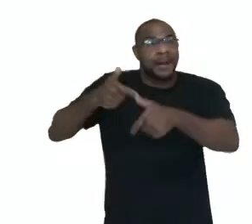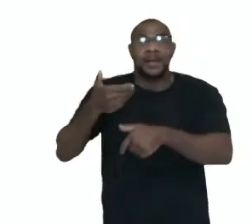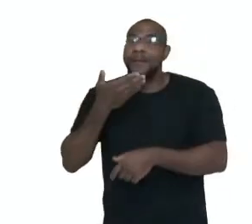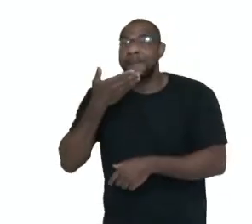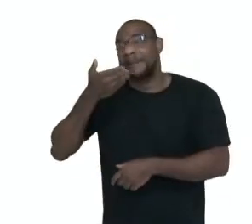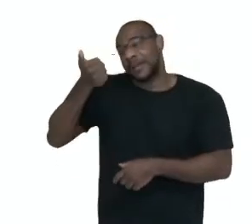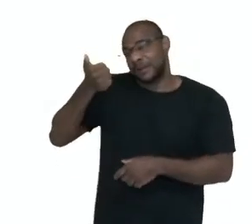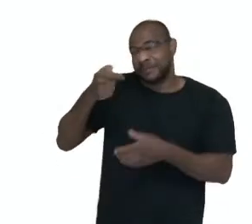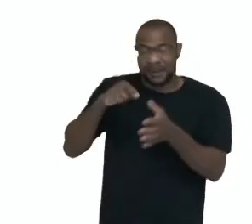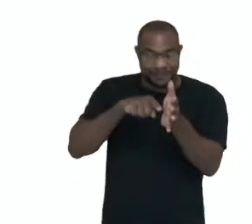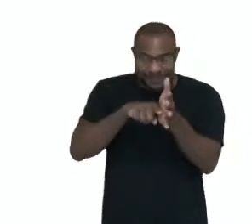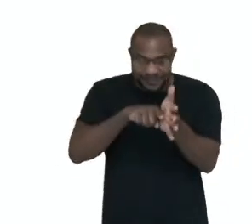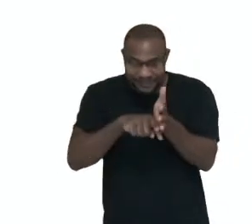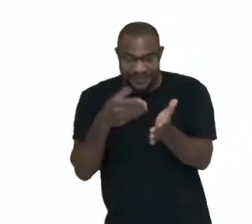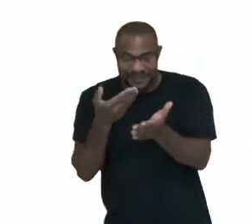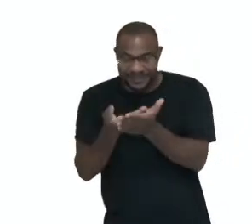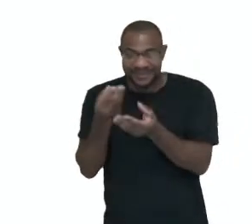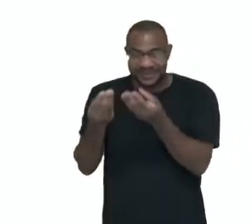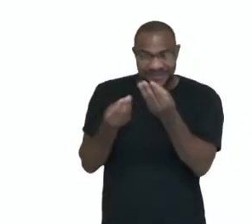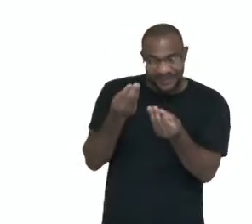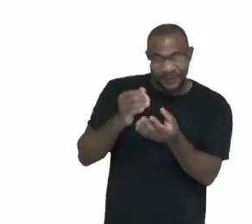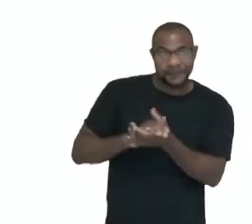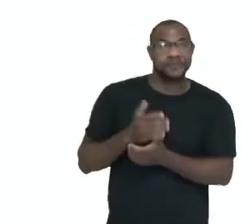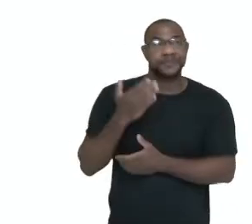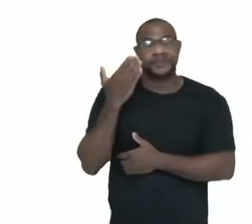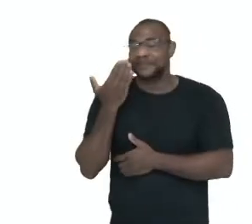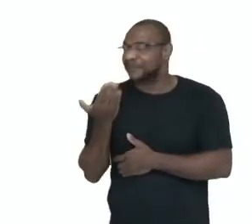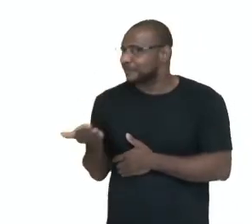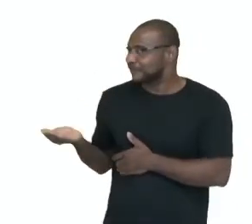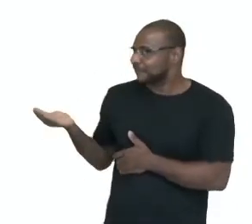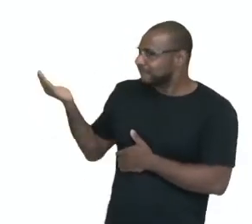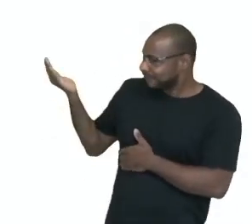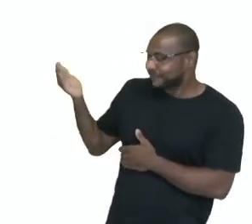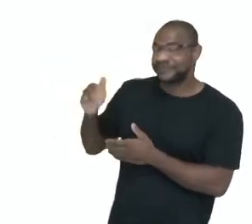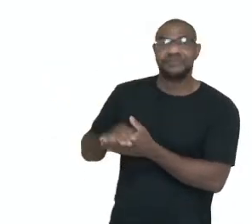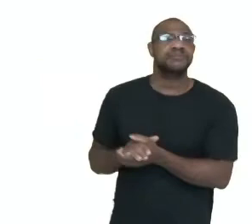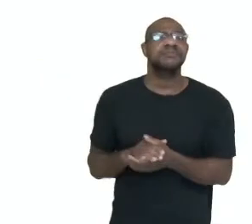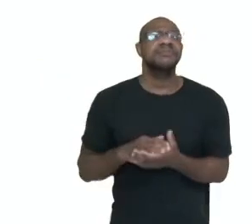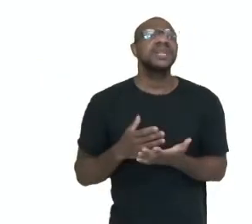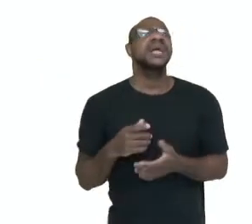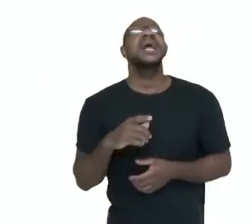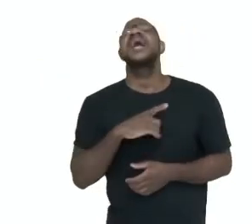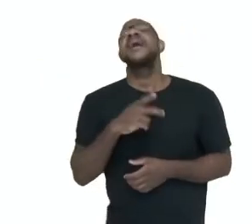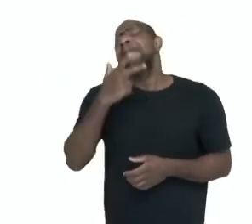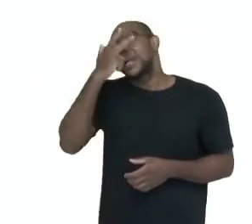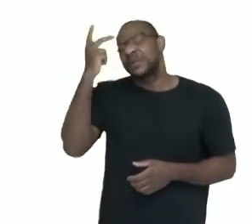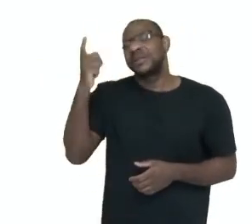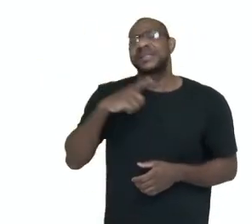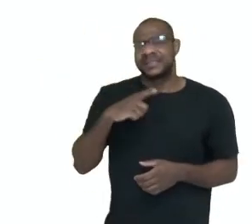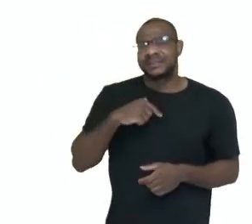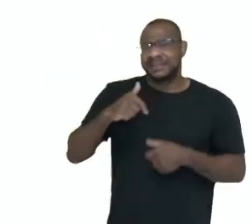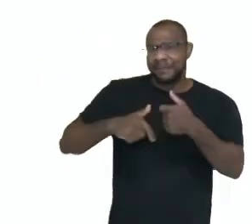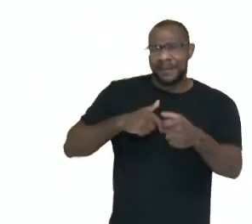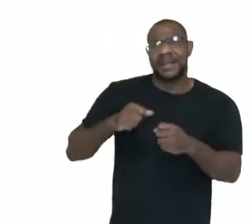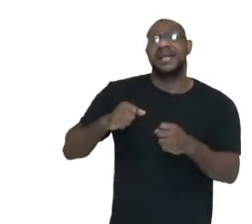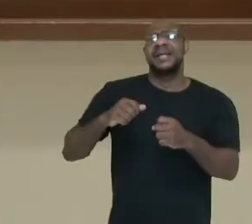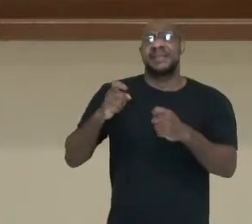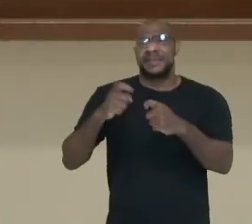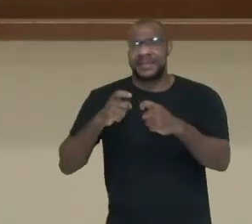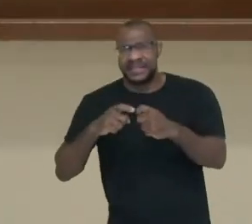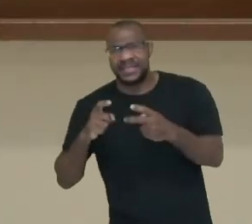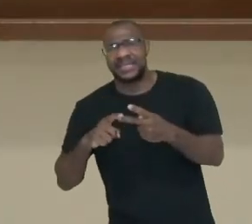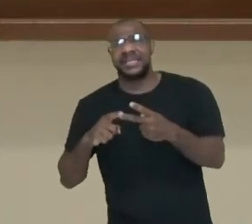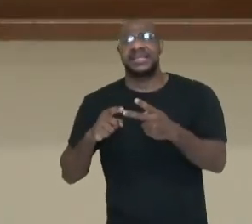onde pessoas que se destacam em algum setor, seja da medicina, da tecnologia, da informática